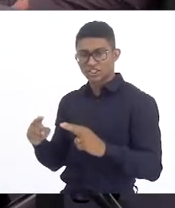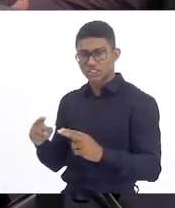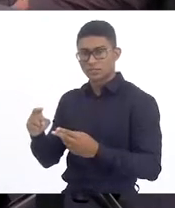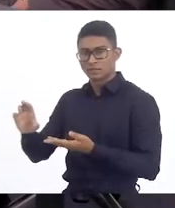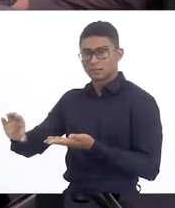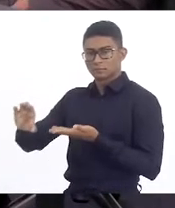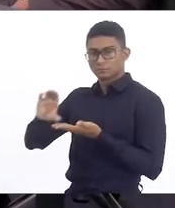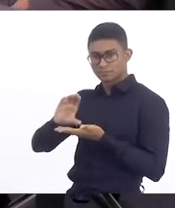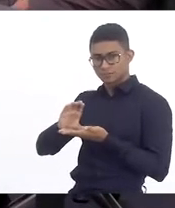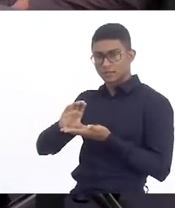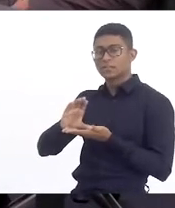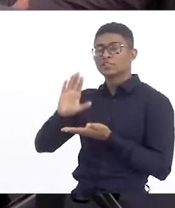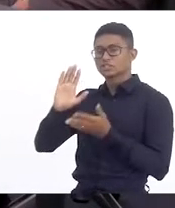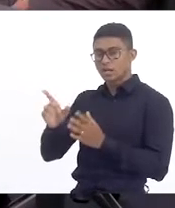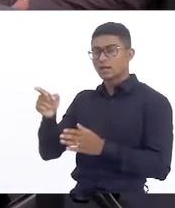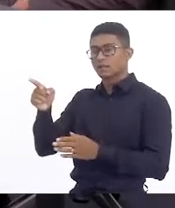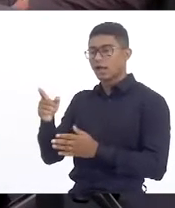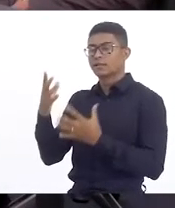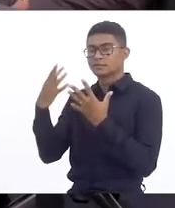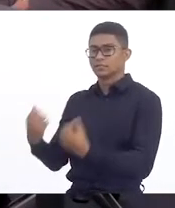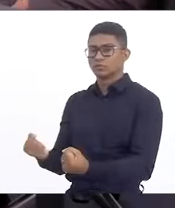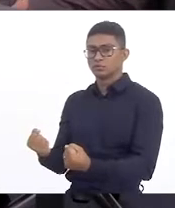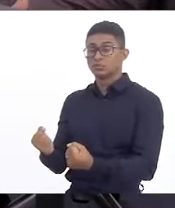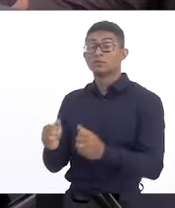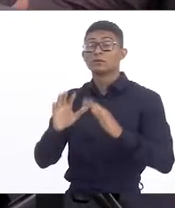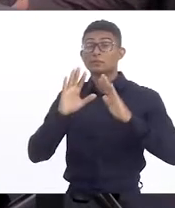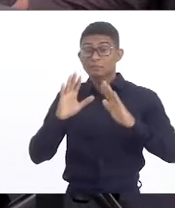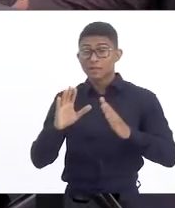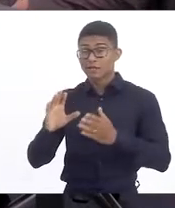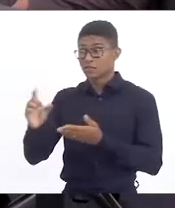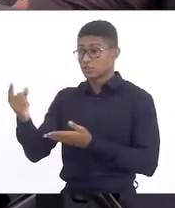esse dinheiro. Desse total, apenas